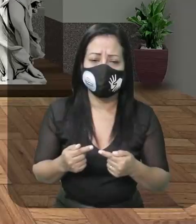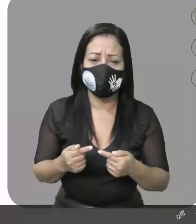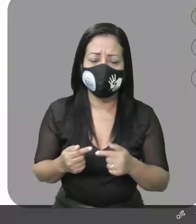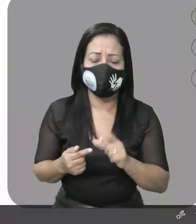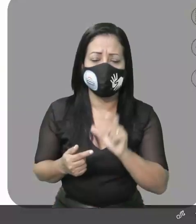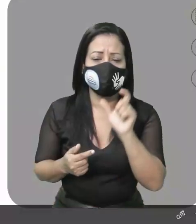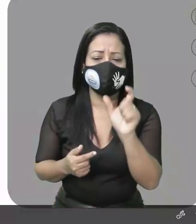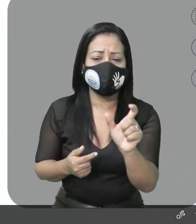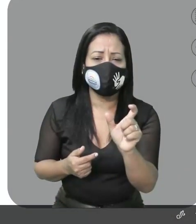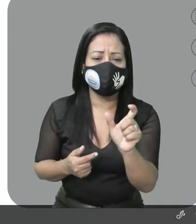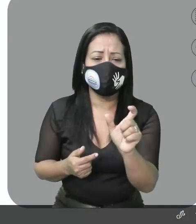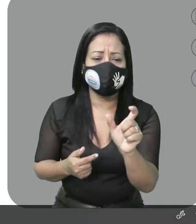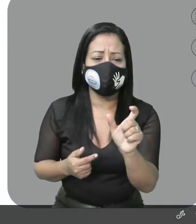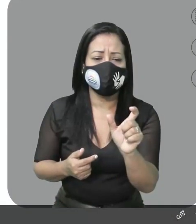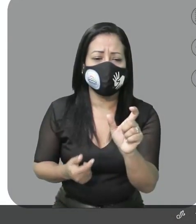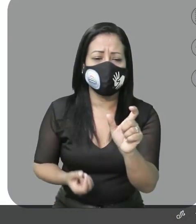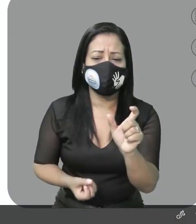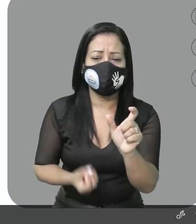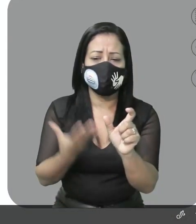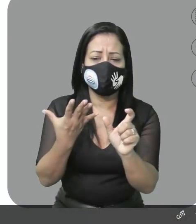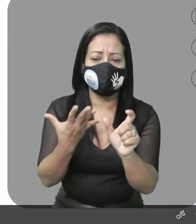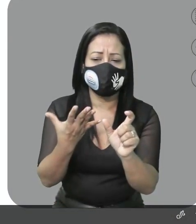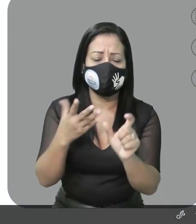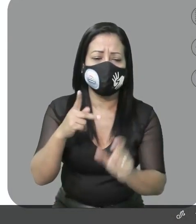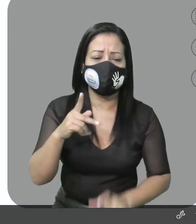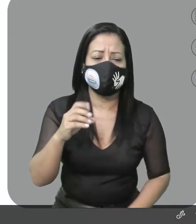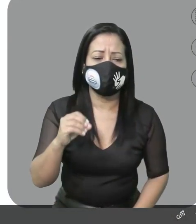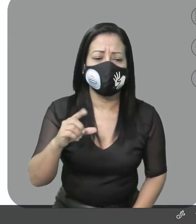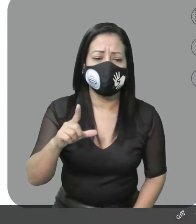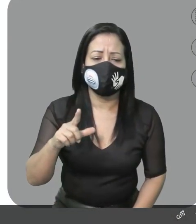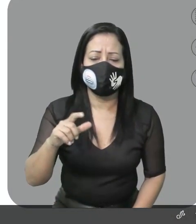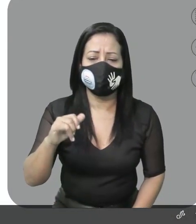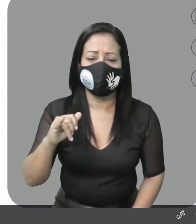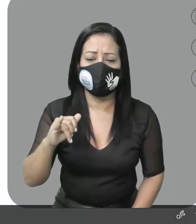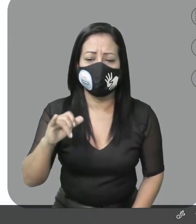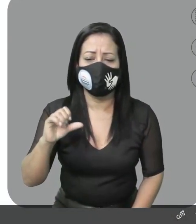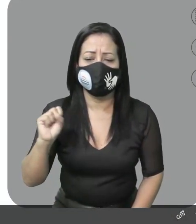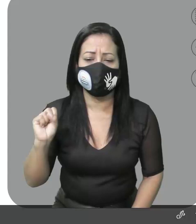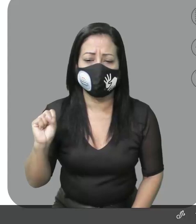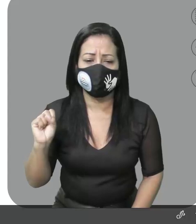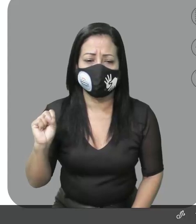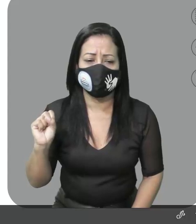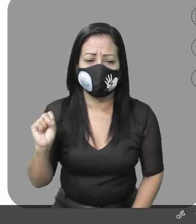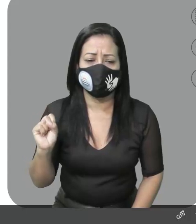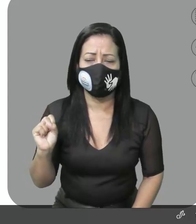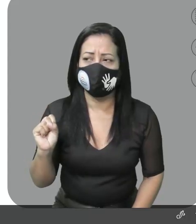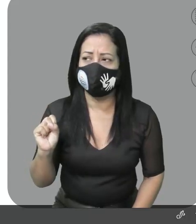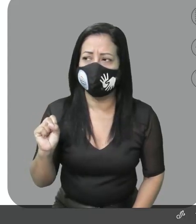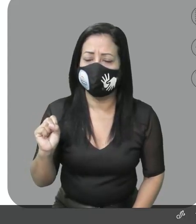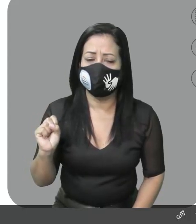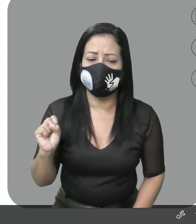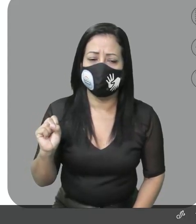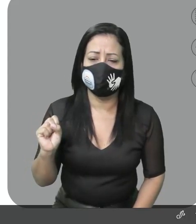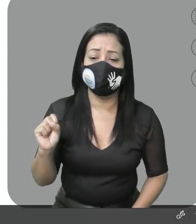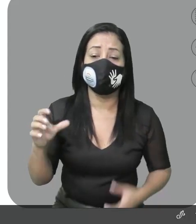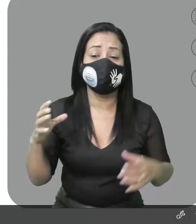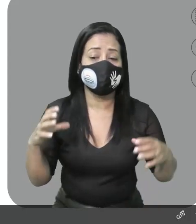Aí no texto tem a resposta. Ela vem de polis. Eram as polis, as